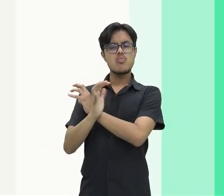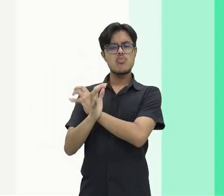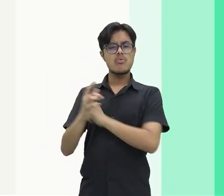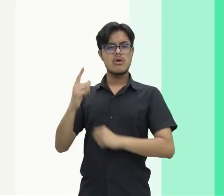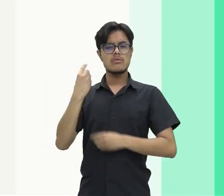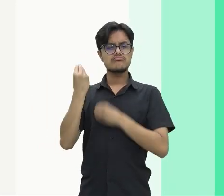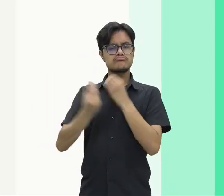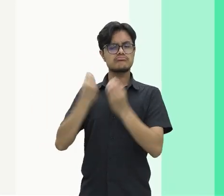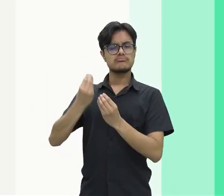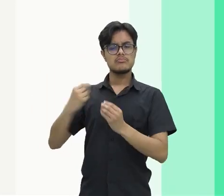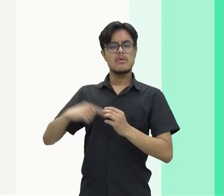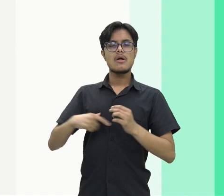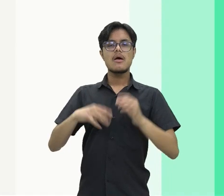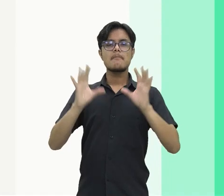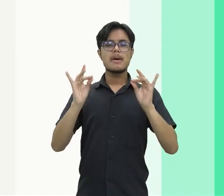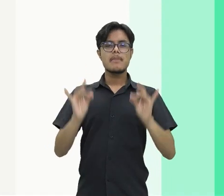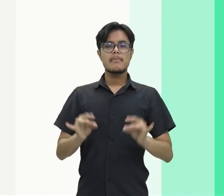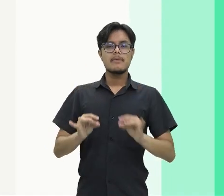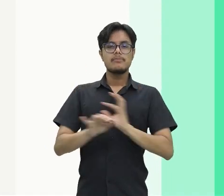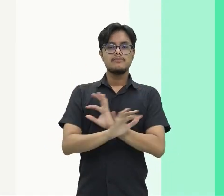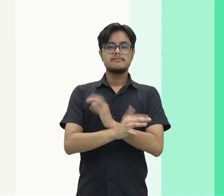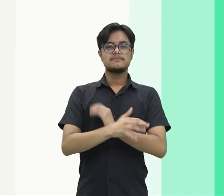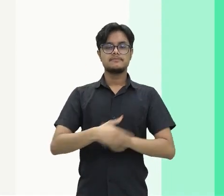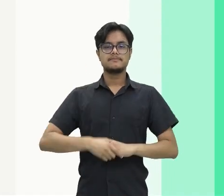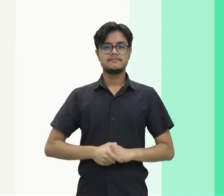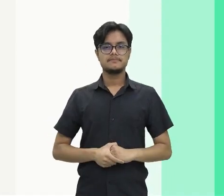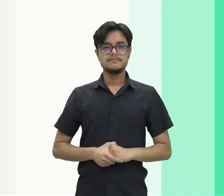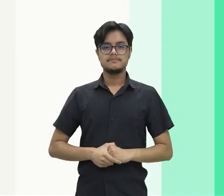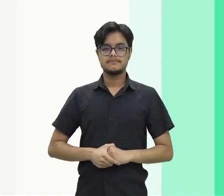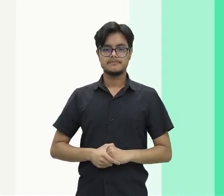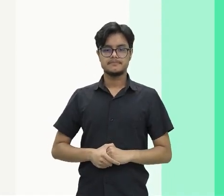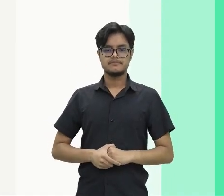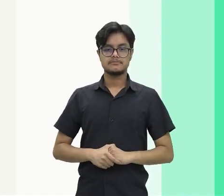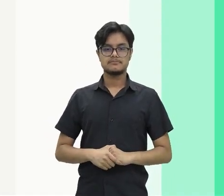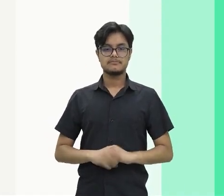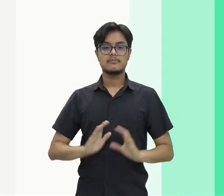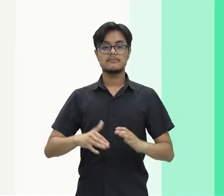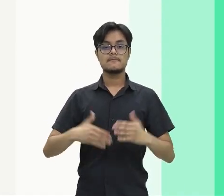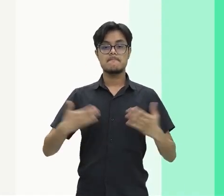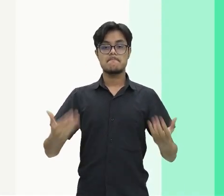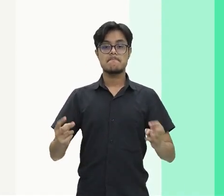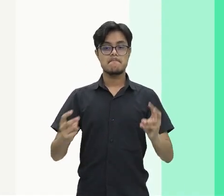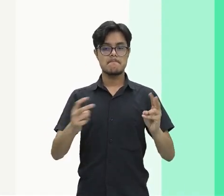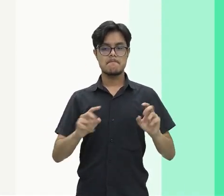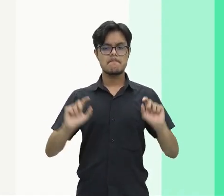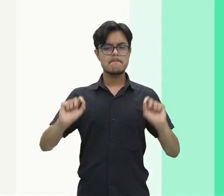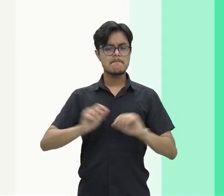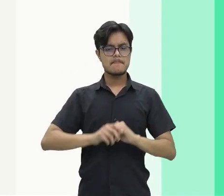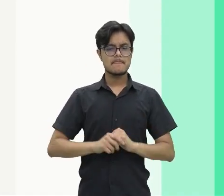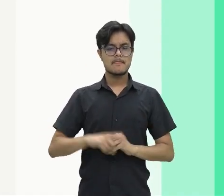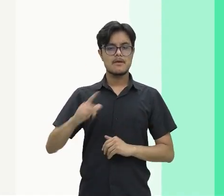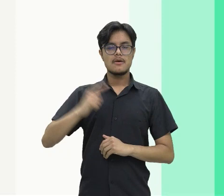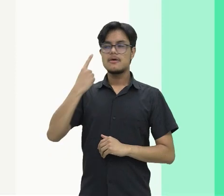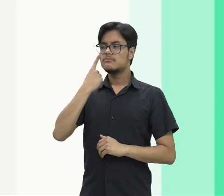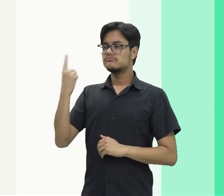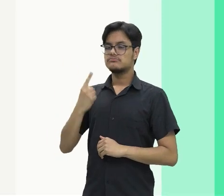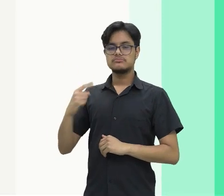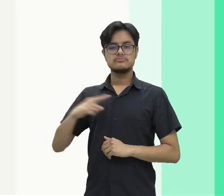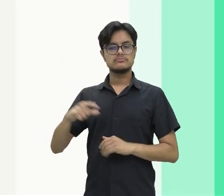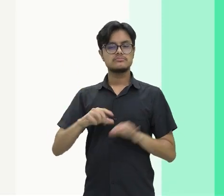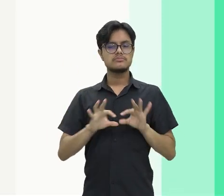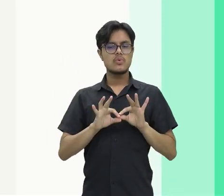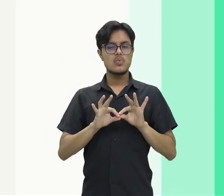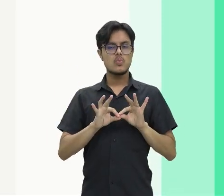algumas partes ali dos nossos ossos. Então, olha só, nessa imagem a gente está observando ali um osso longo, né, que é um osso